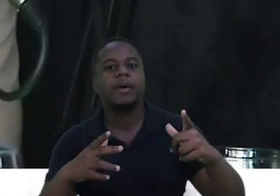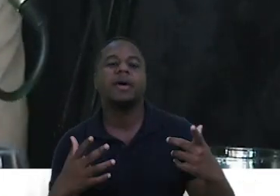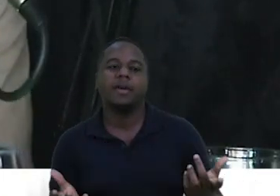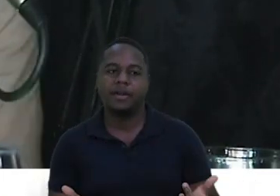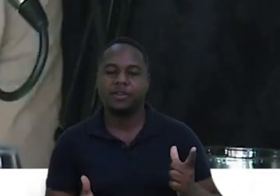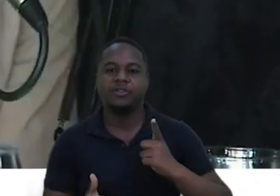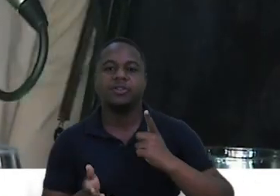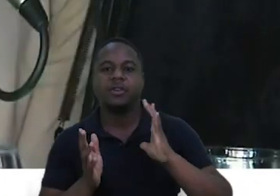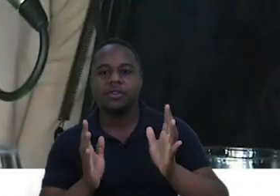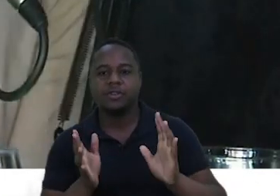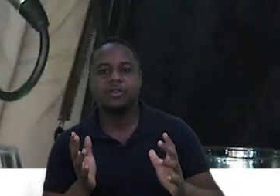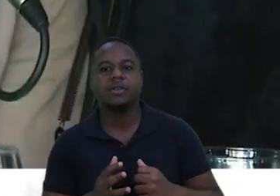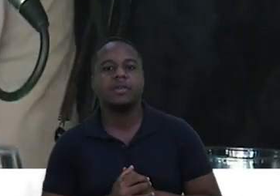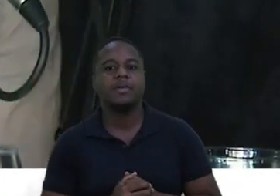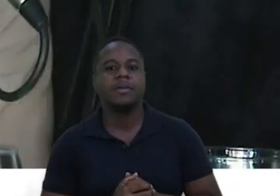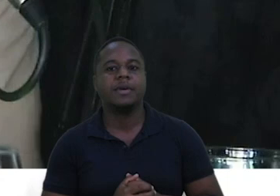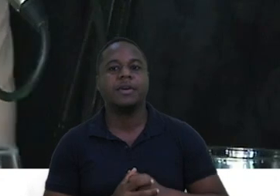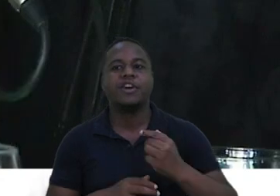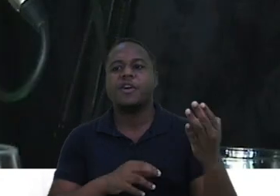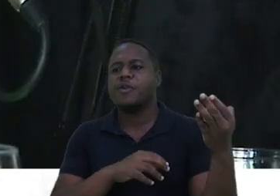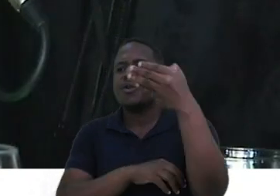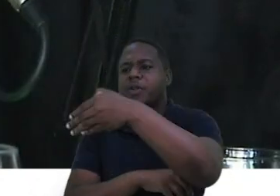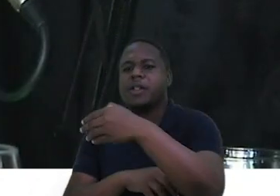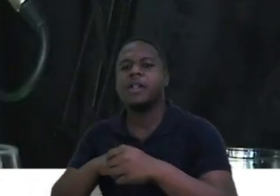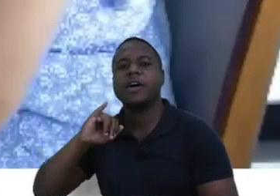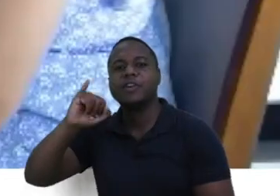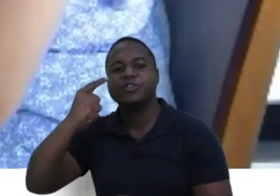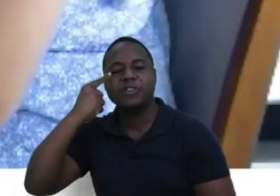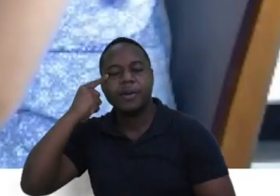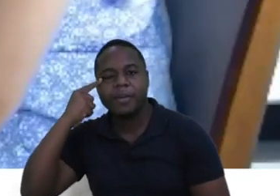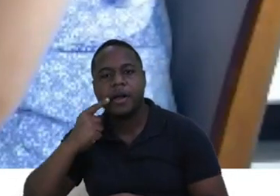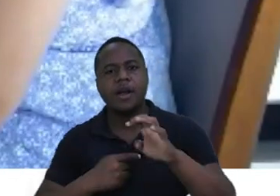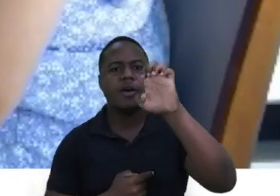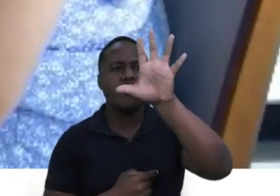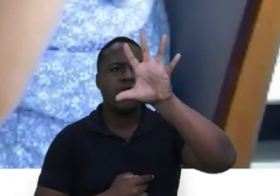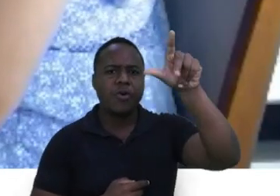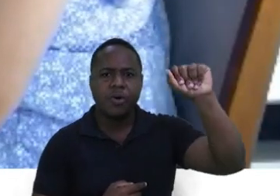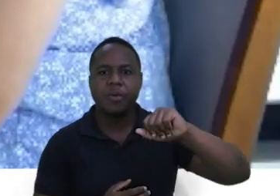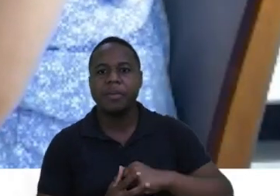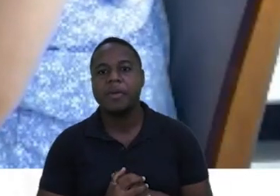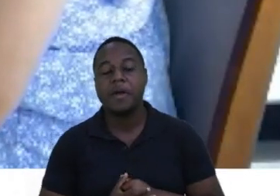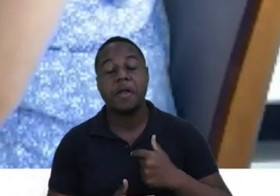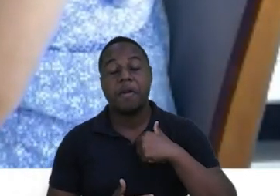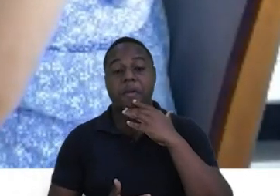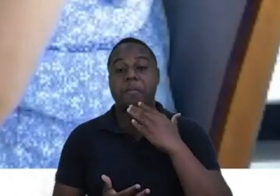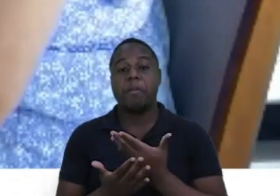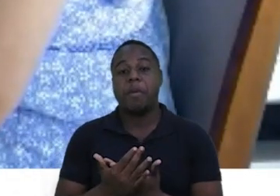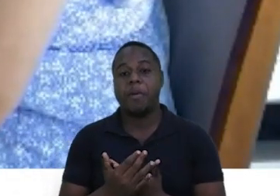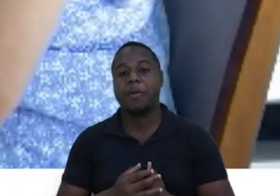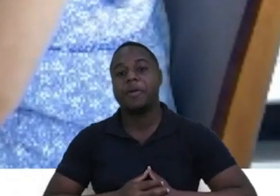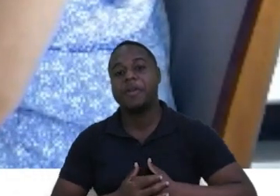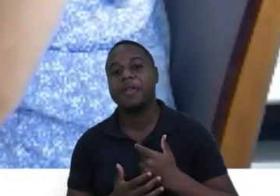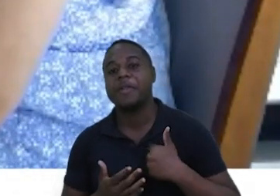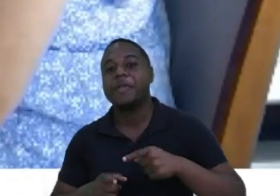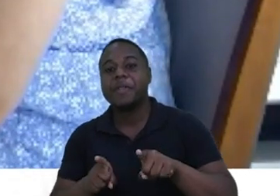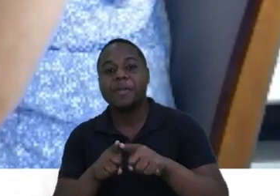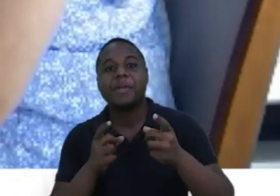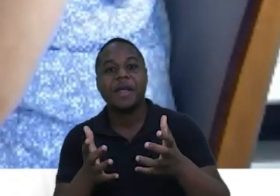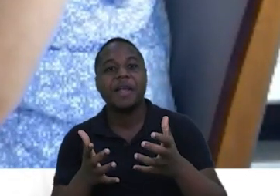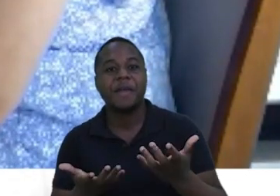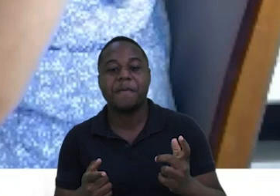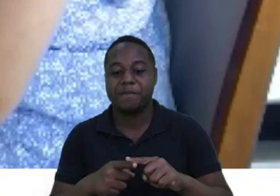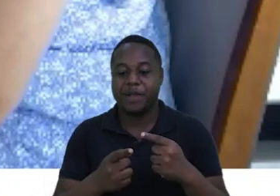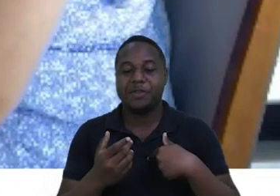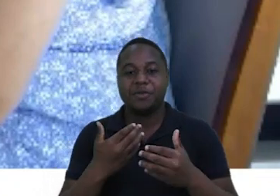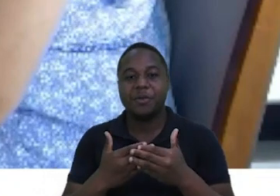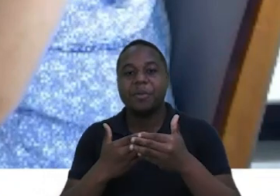né? Já tinha ido para o Japão, já tinha ido para a Europa. E aí eu, rapaz, eu quero também isso, mas eu tô